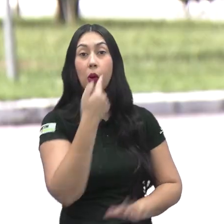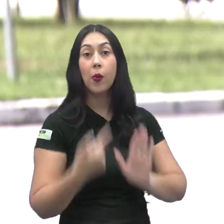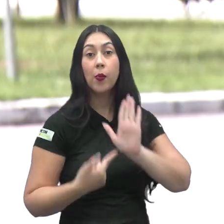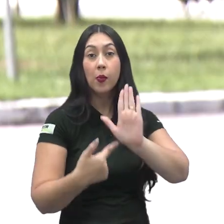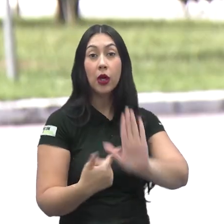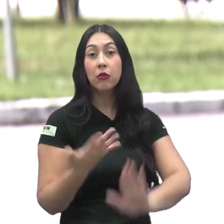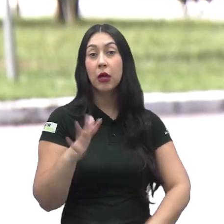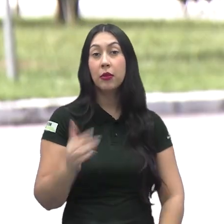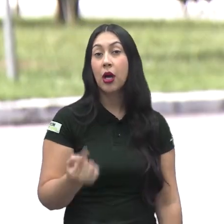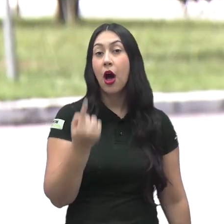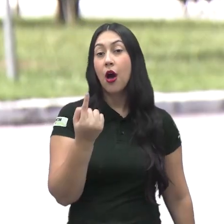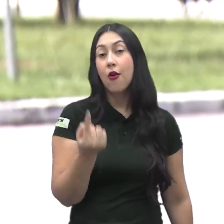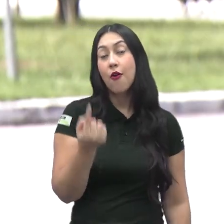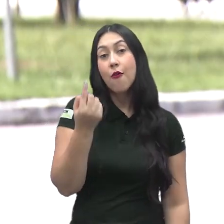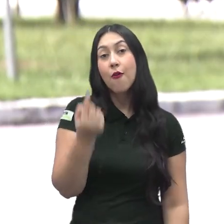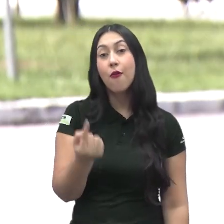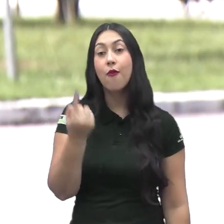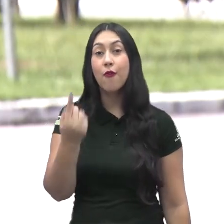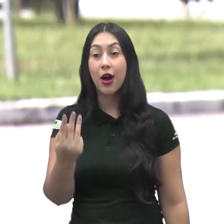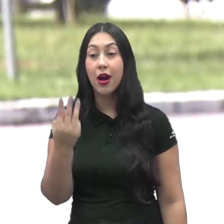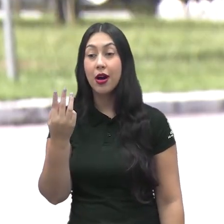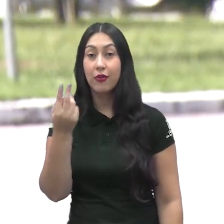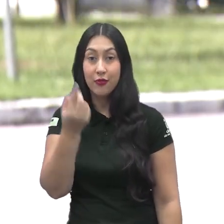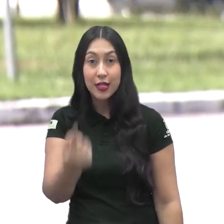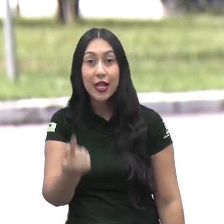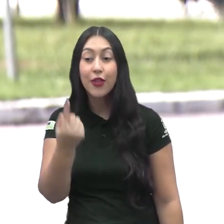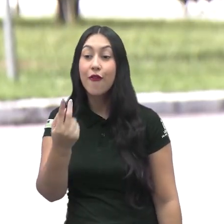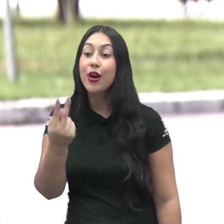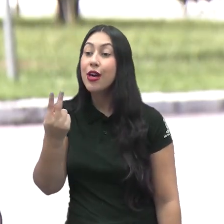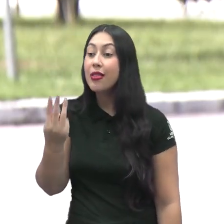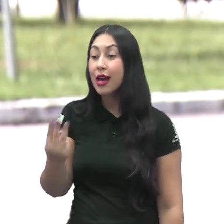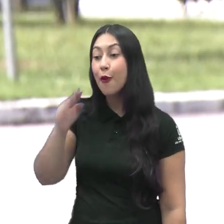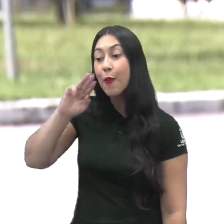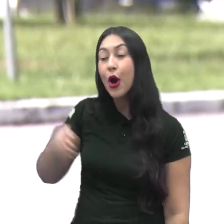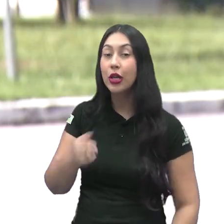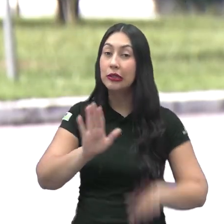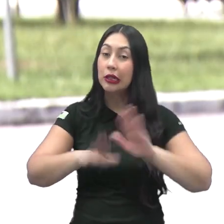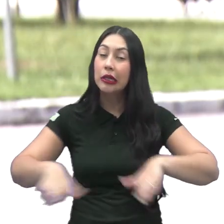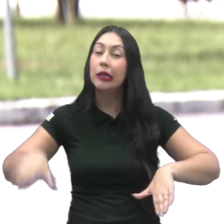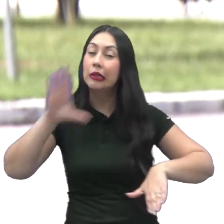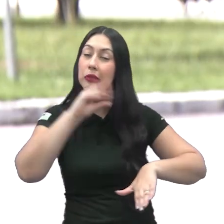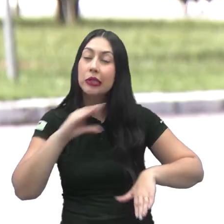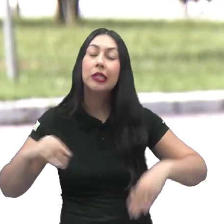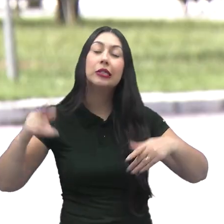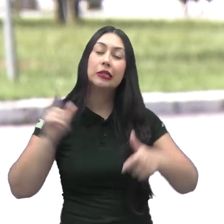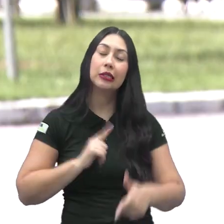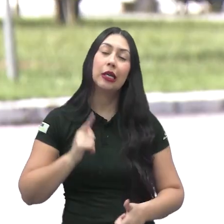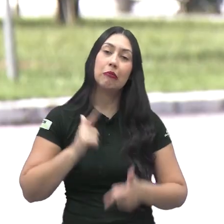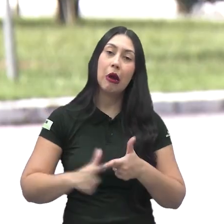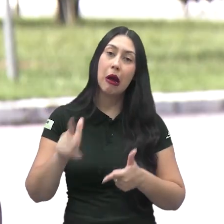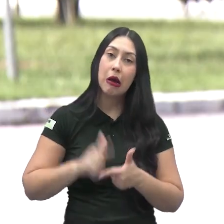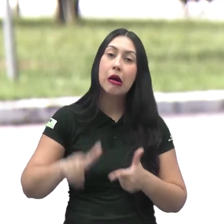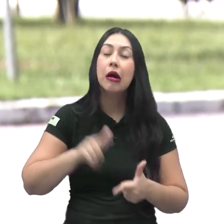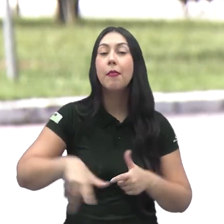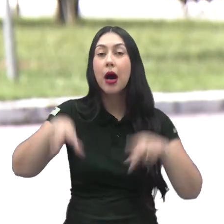de Oftalmologia mostram que cerca de 23 milhões de crianças e adolescentes em fase escolar no Brasil têm algum problema